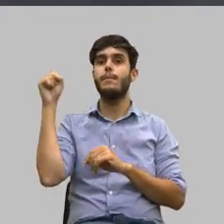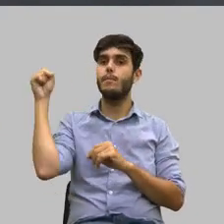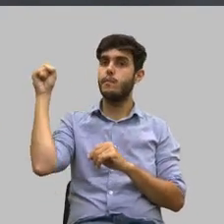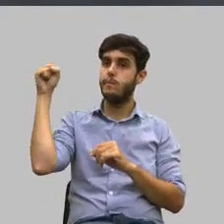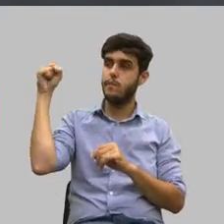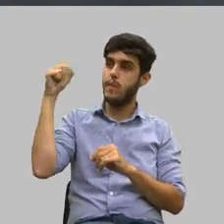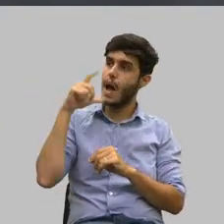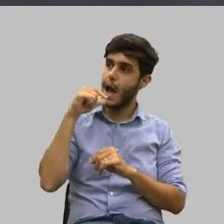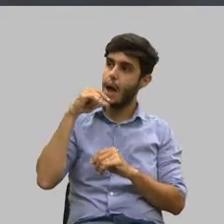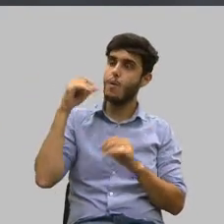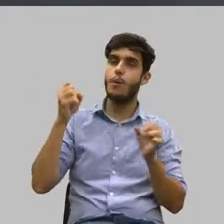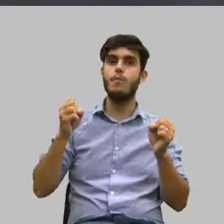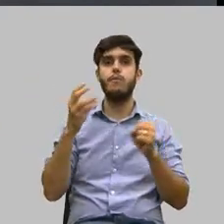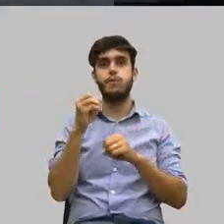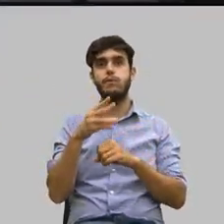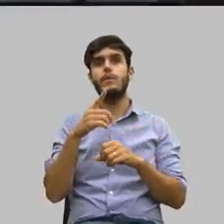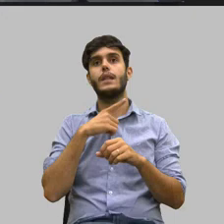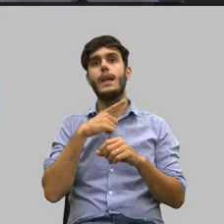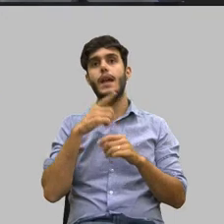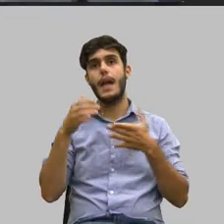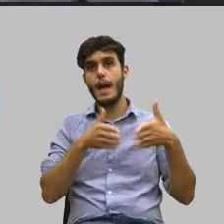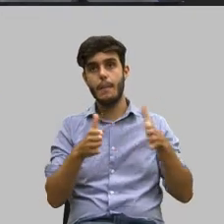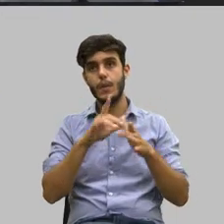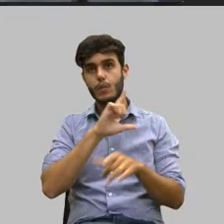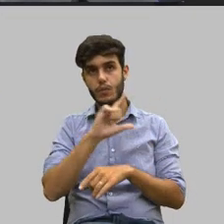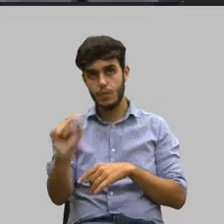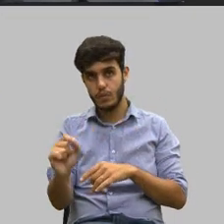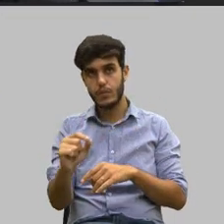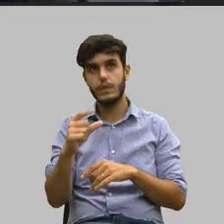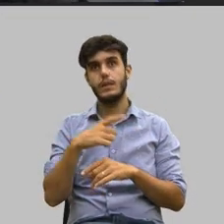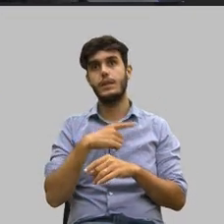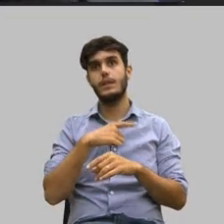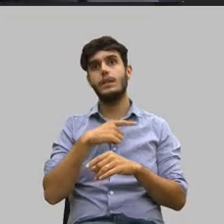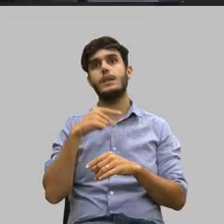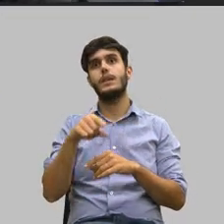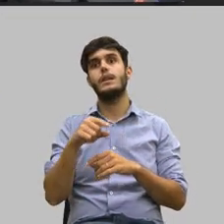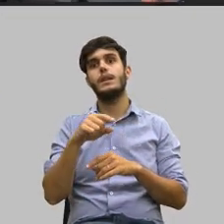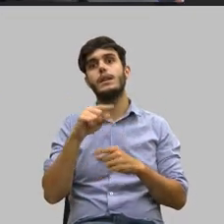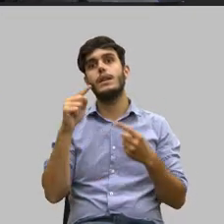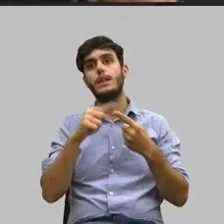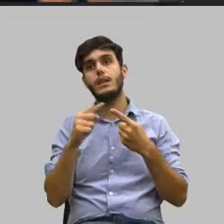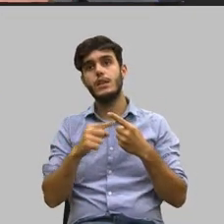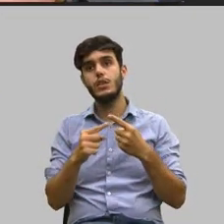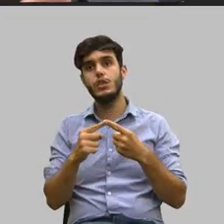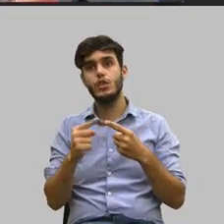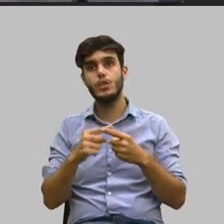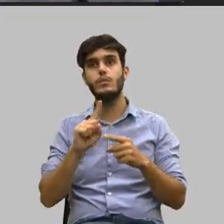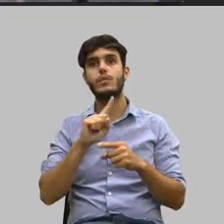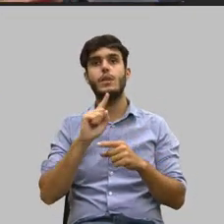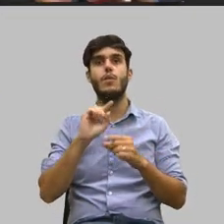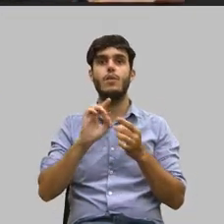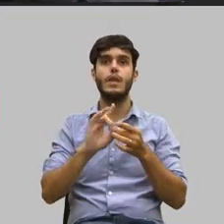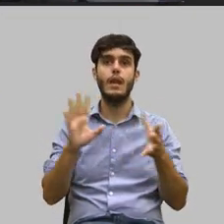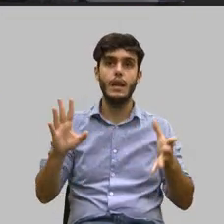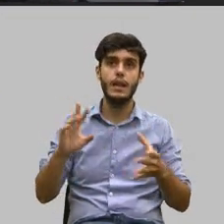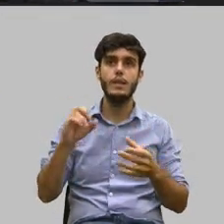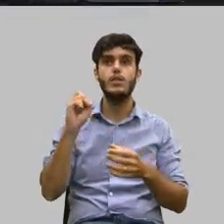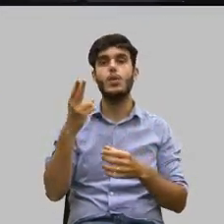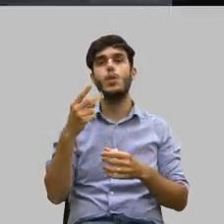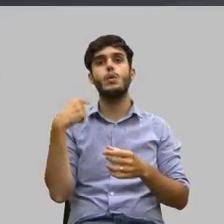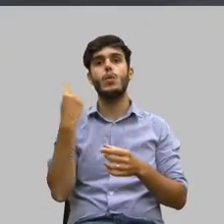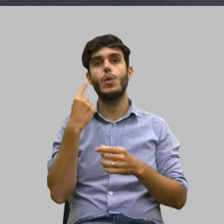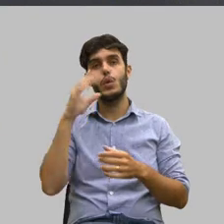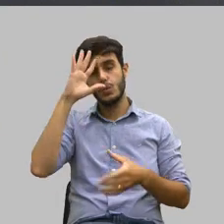tem extintores tem rotas de fuga então Tem situações que não nos permite ou não nos leva a